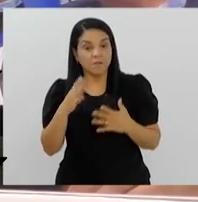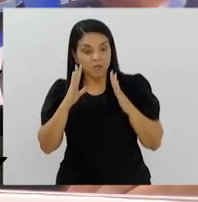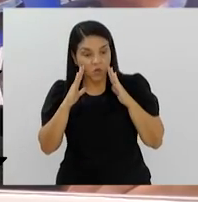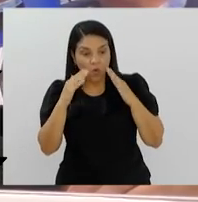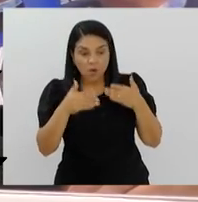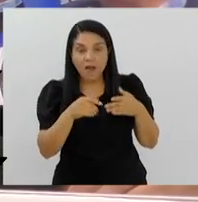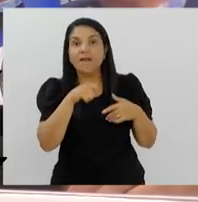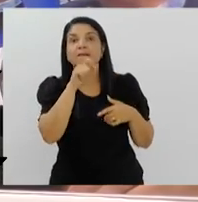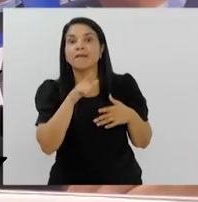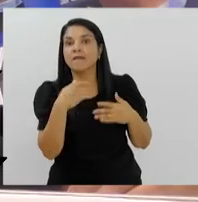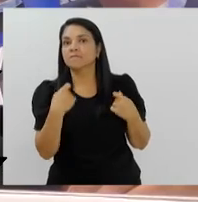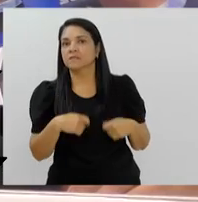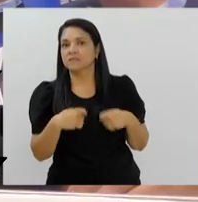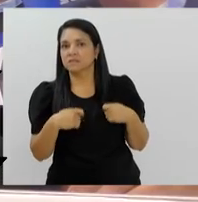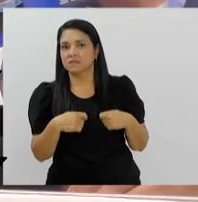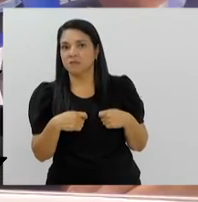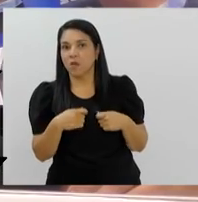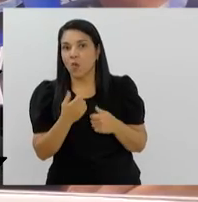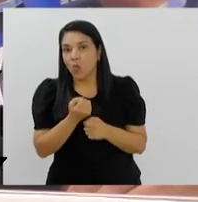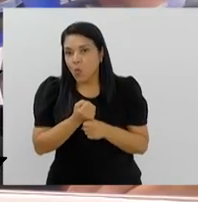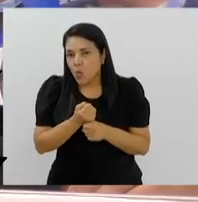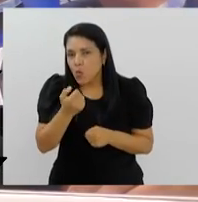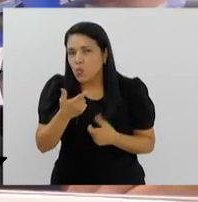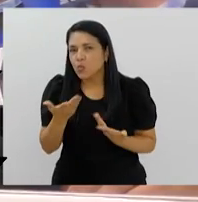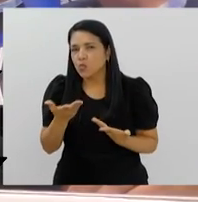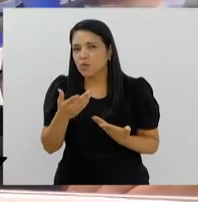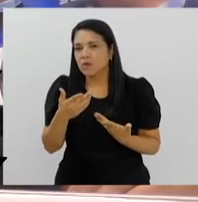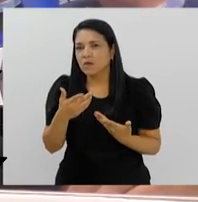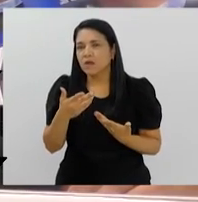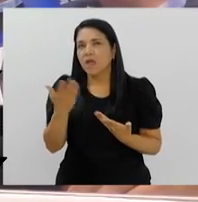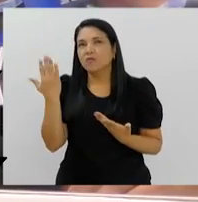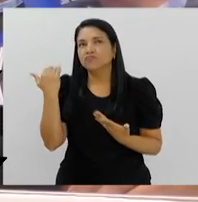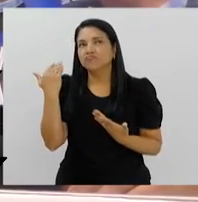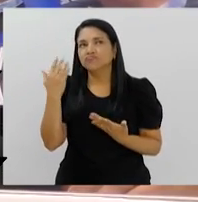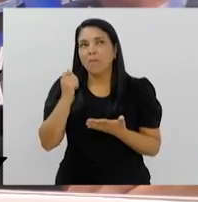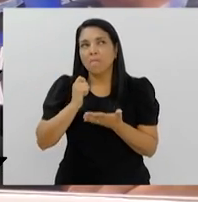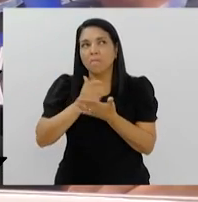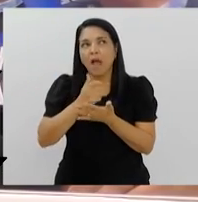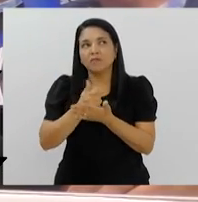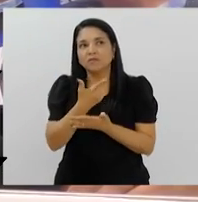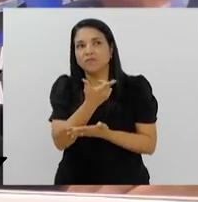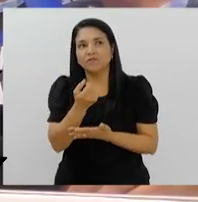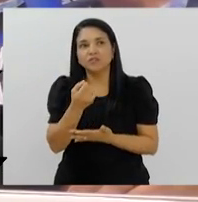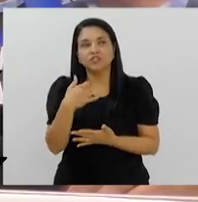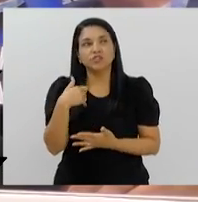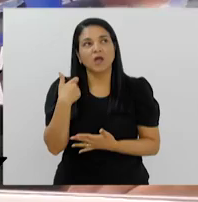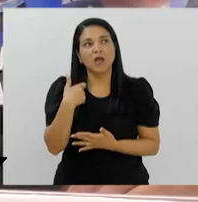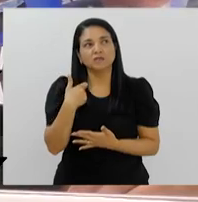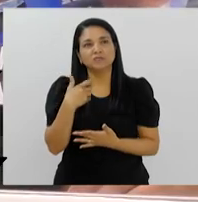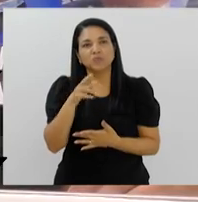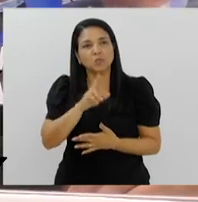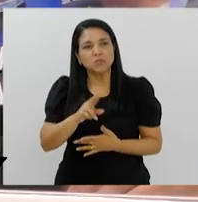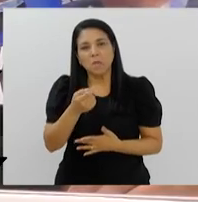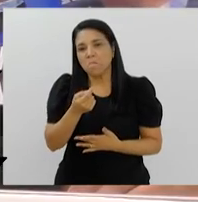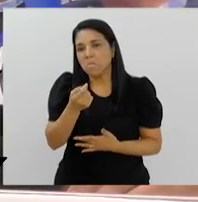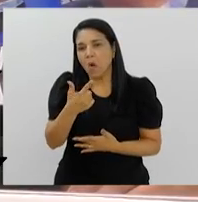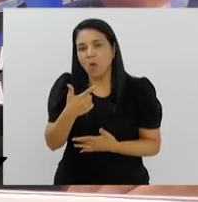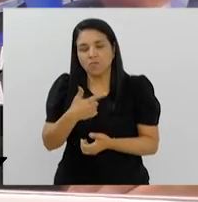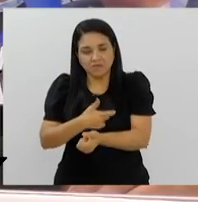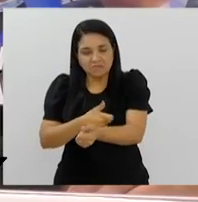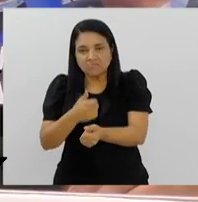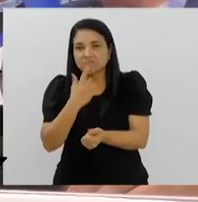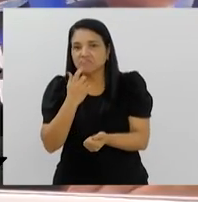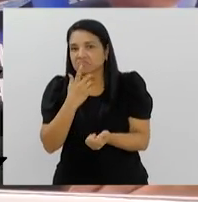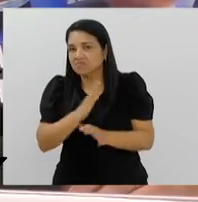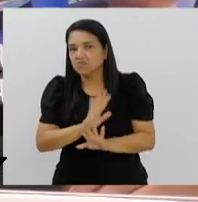não é possível que esse lucro todo de quem nem usa o plano eu tô pagando o plano de saúde Acho que desde dos 20 anos se eu usei foi uma vez para fazer um exame de sangue olhe lá Pois é mas assim